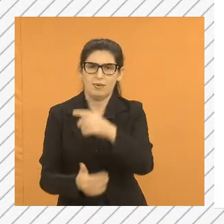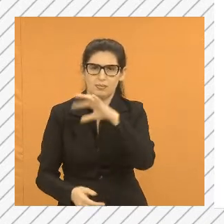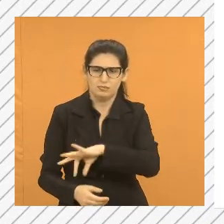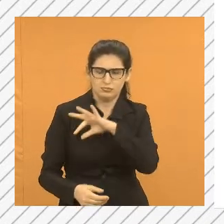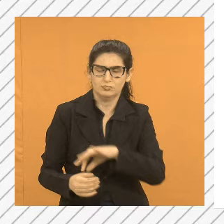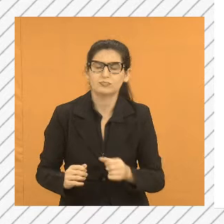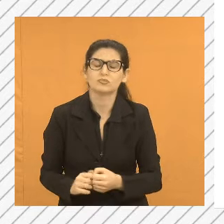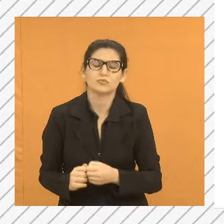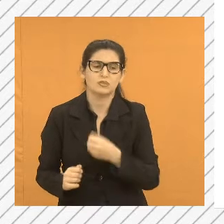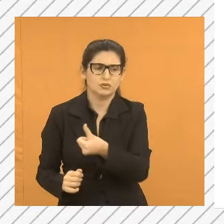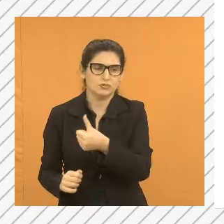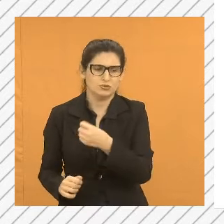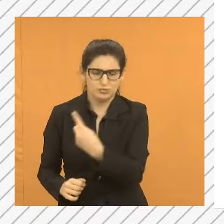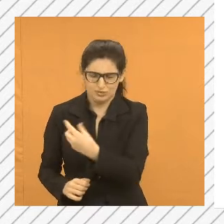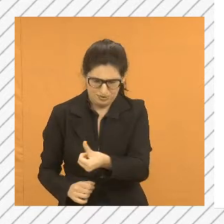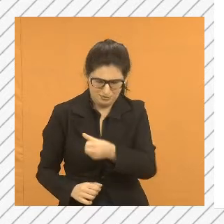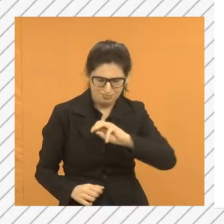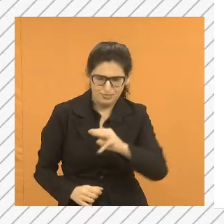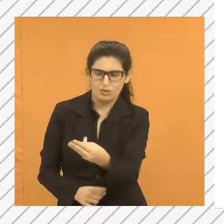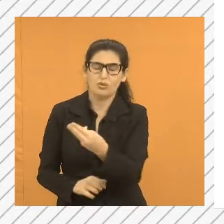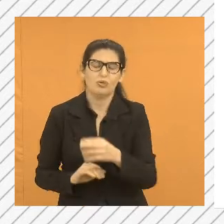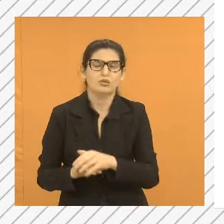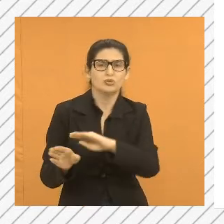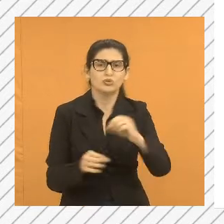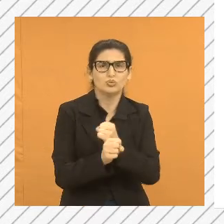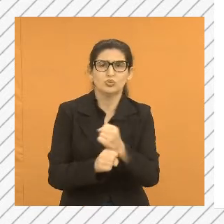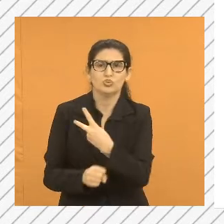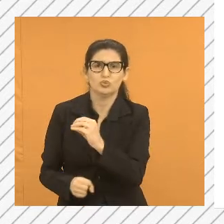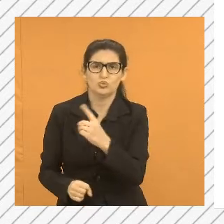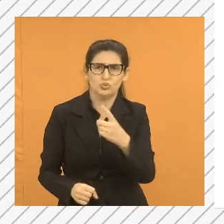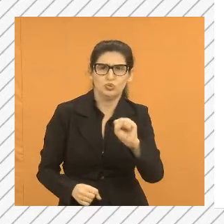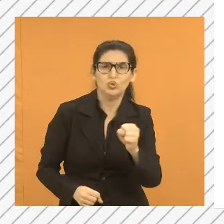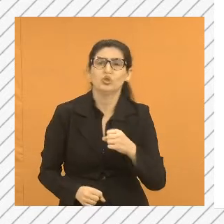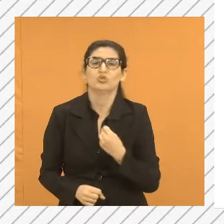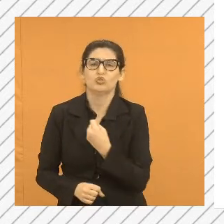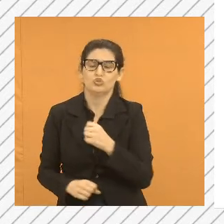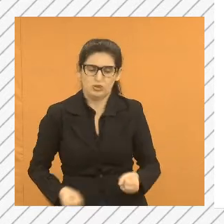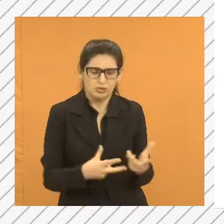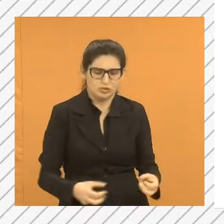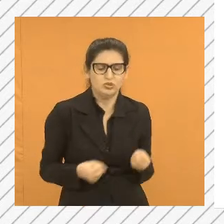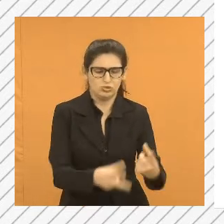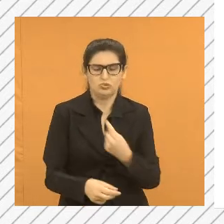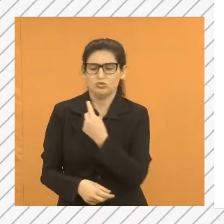400, e em 2018 nós gastamos 19.300.